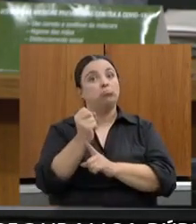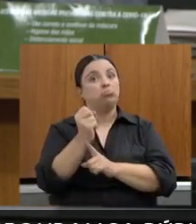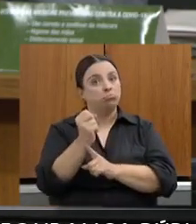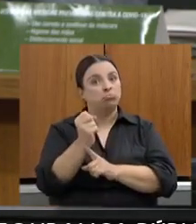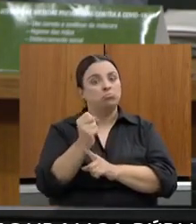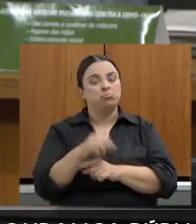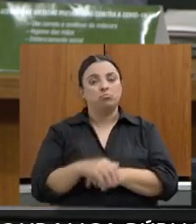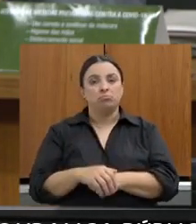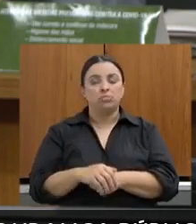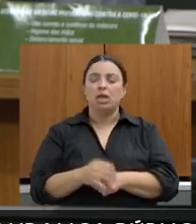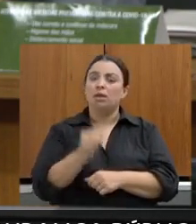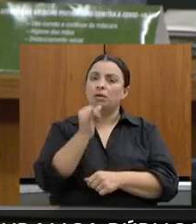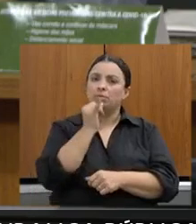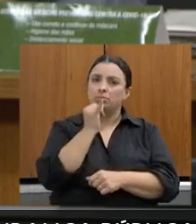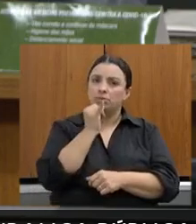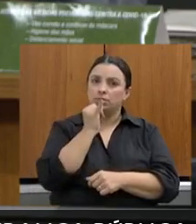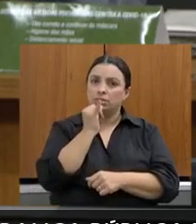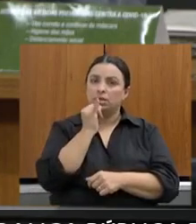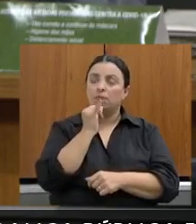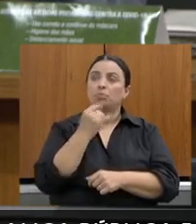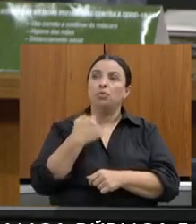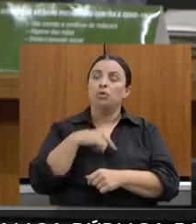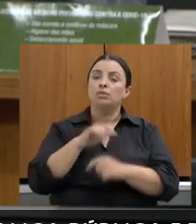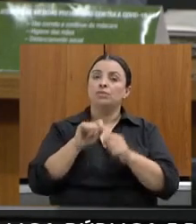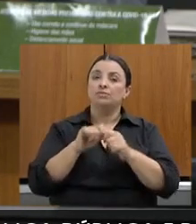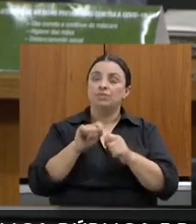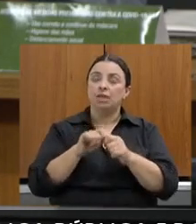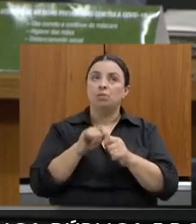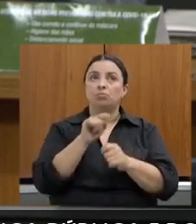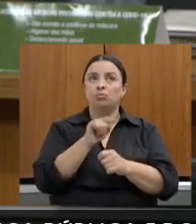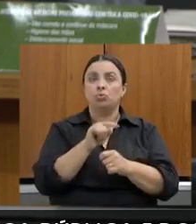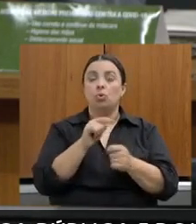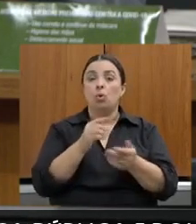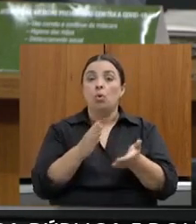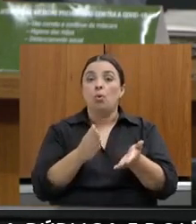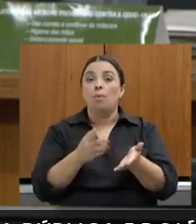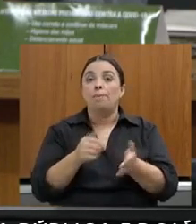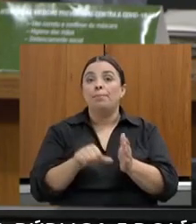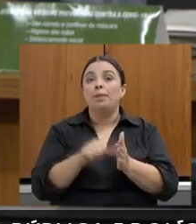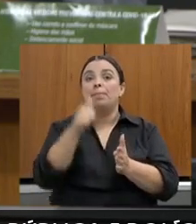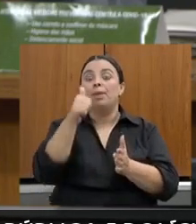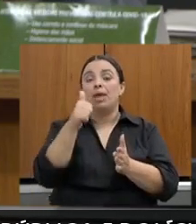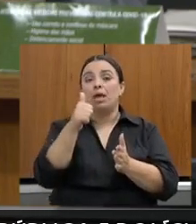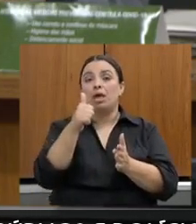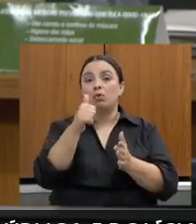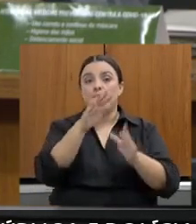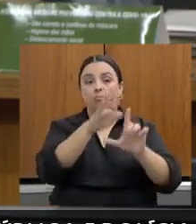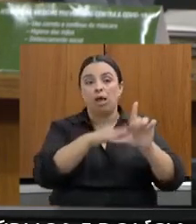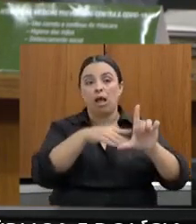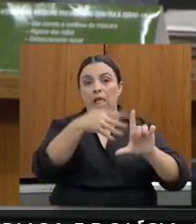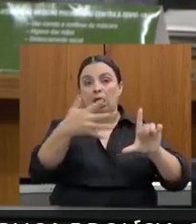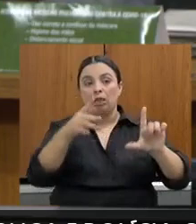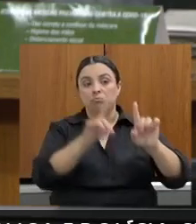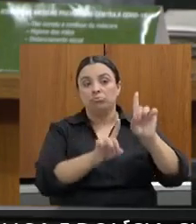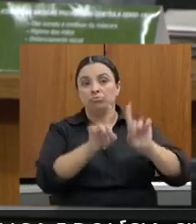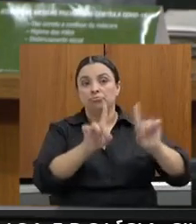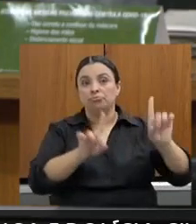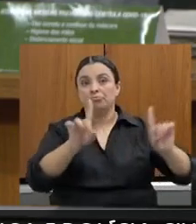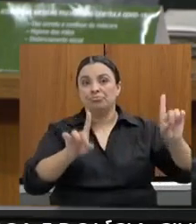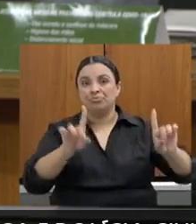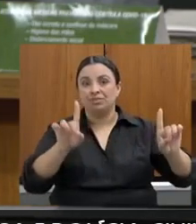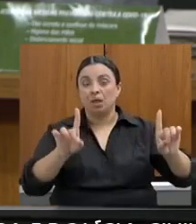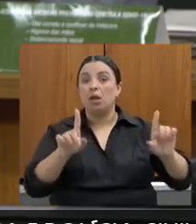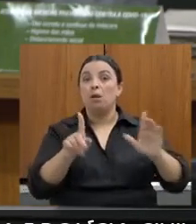exemplo Presidente o primeiro caderno de indicadores da história da Polícia Civil